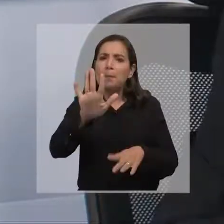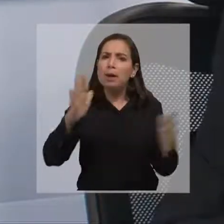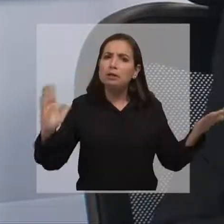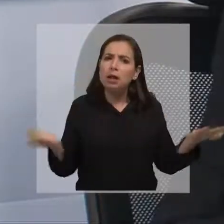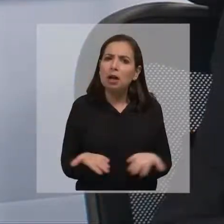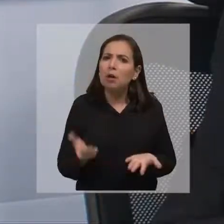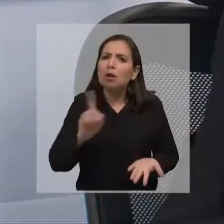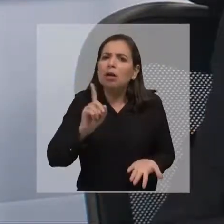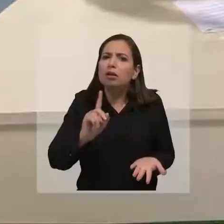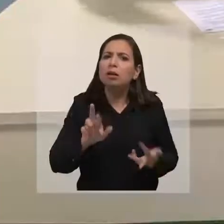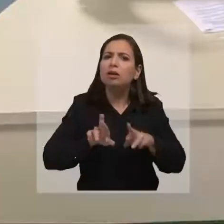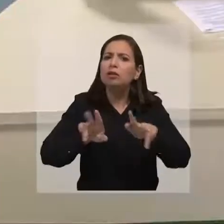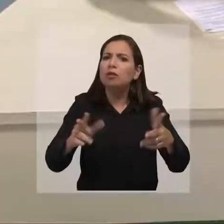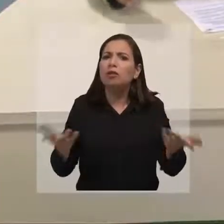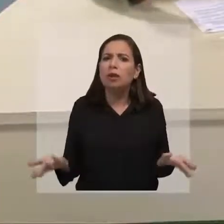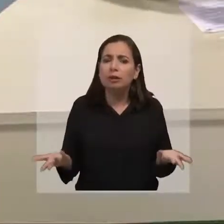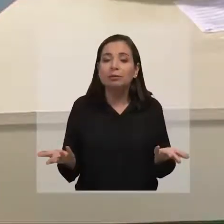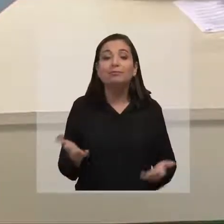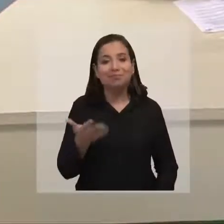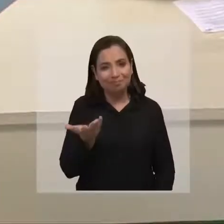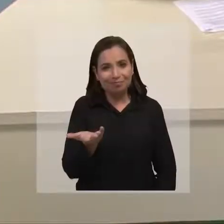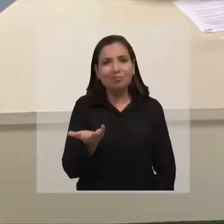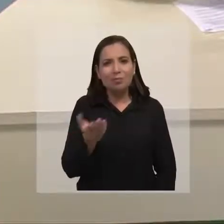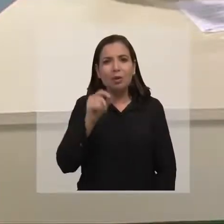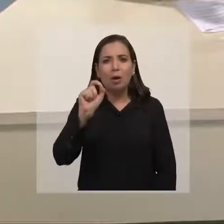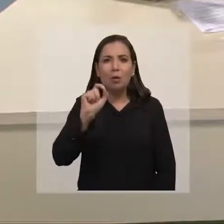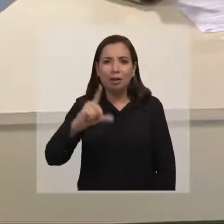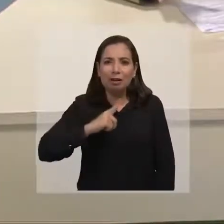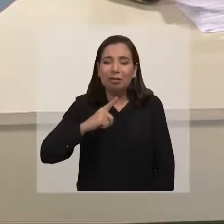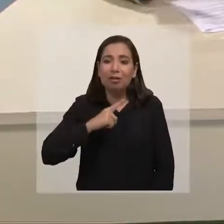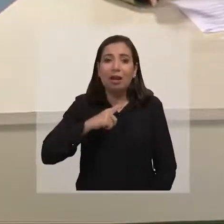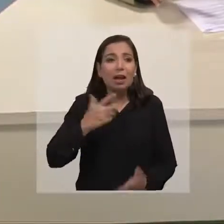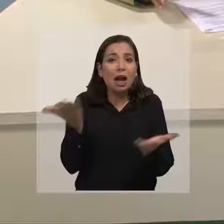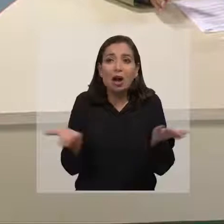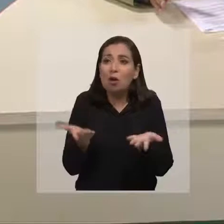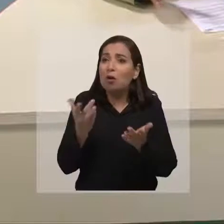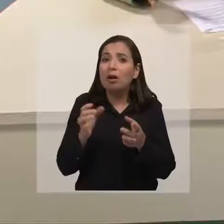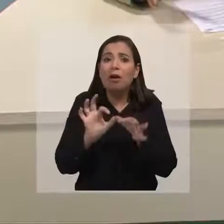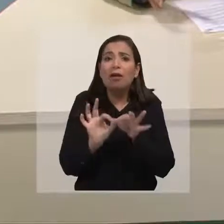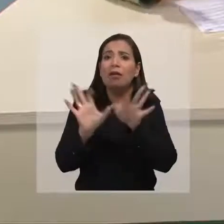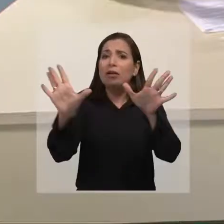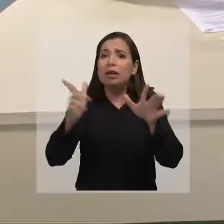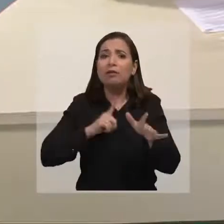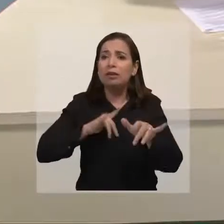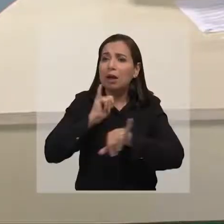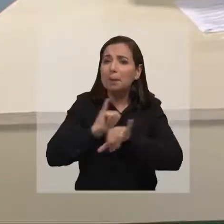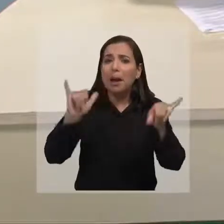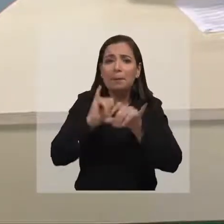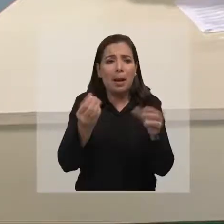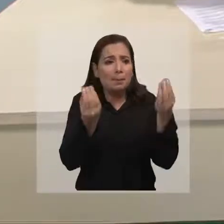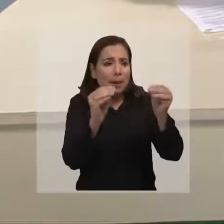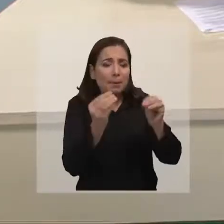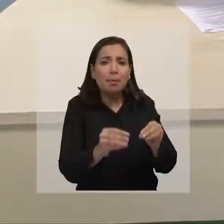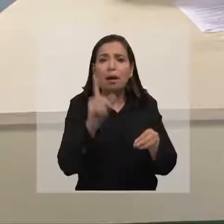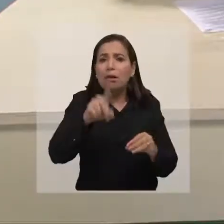agora não. Agora a sacada do palácio hoje é o Twitter, agora é muito aberto, é rede social. Mas cria uma série de